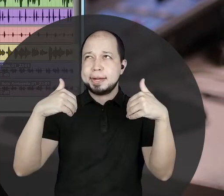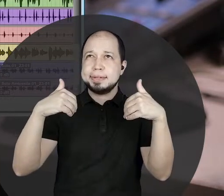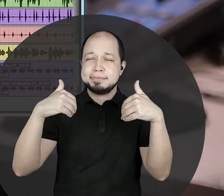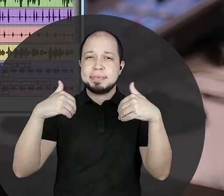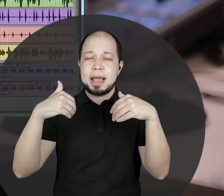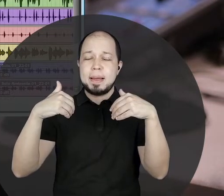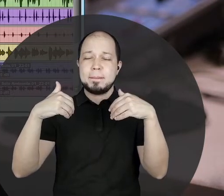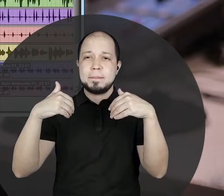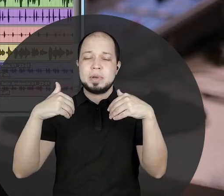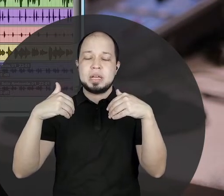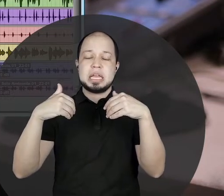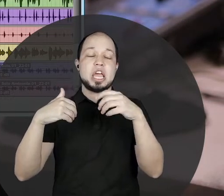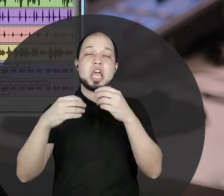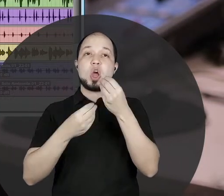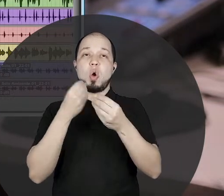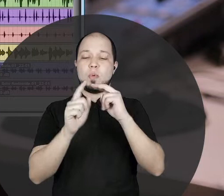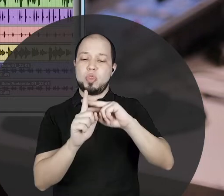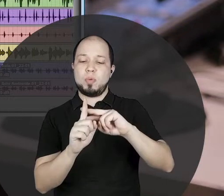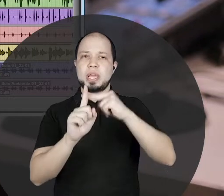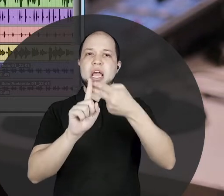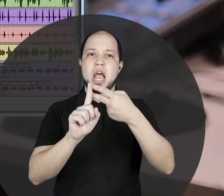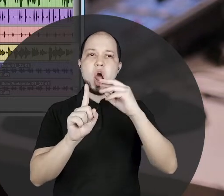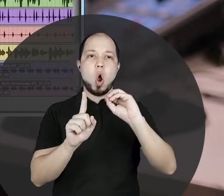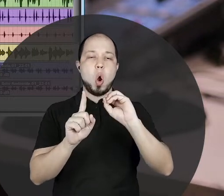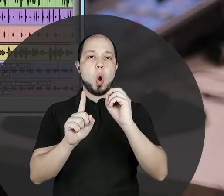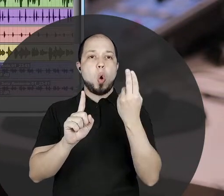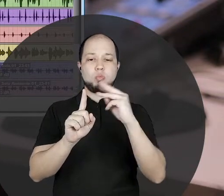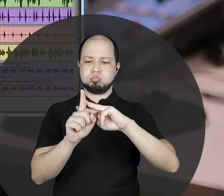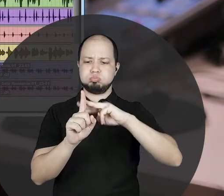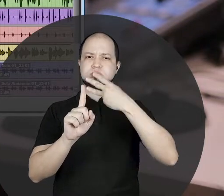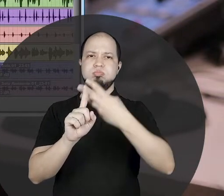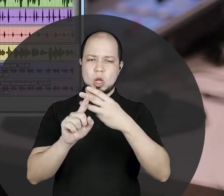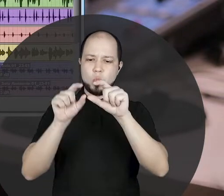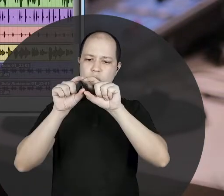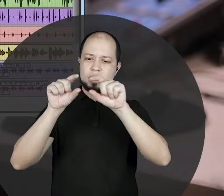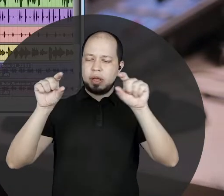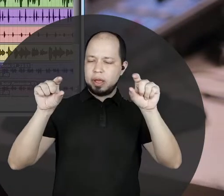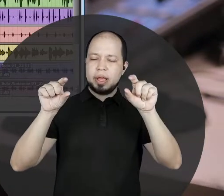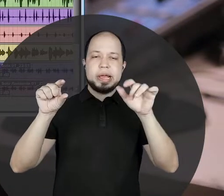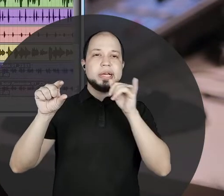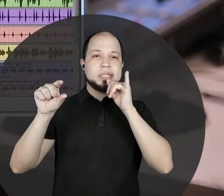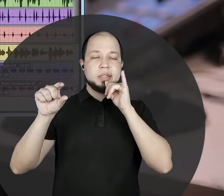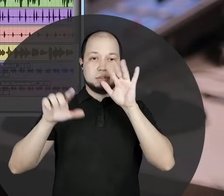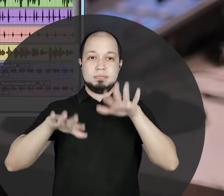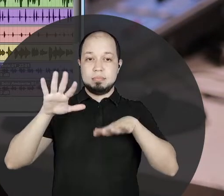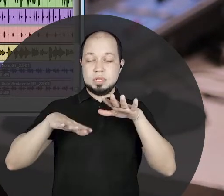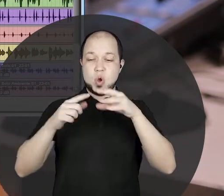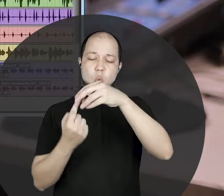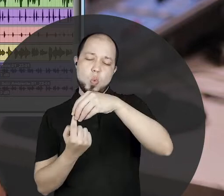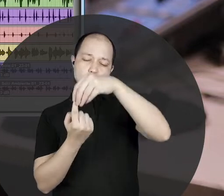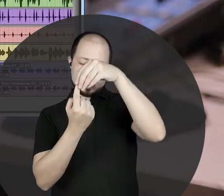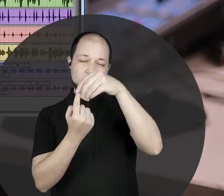que é duplicar, ou às vezes triplicar, o canal, que às vezes você tem ali um canal de uma coisa só e você